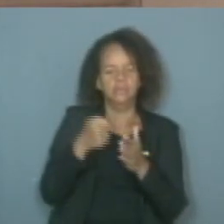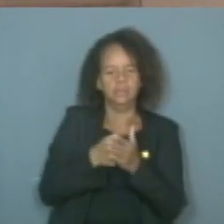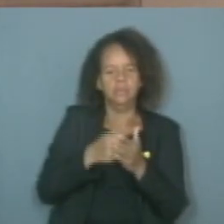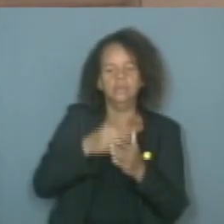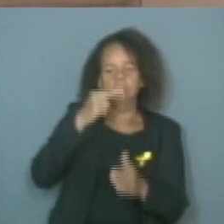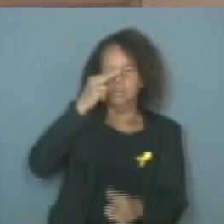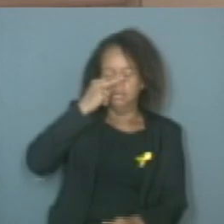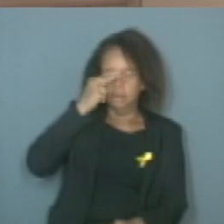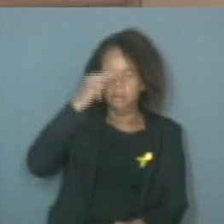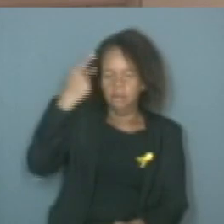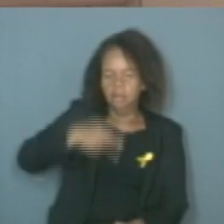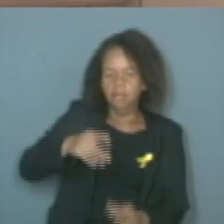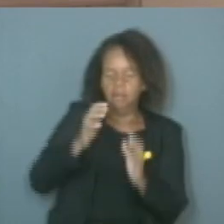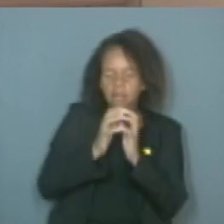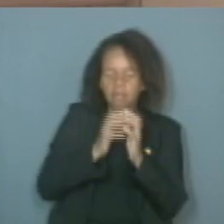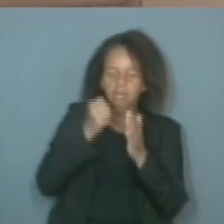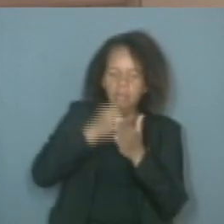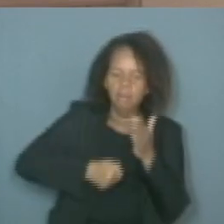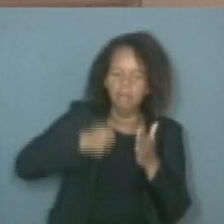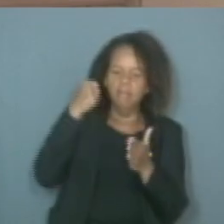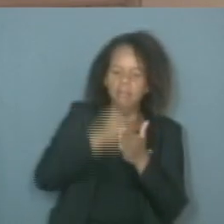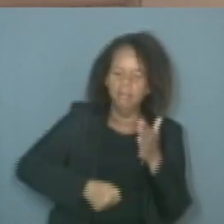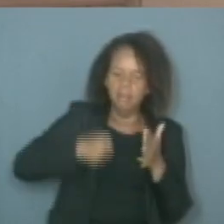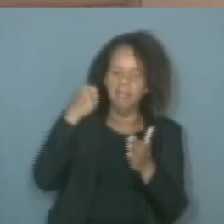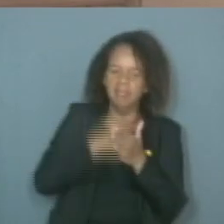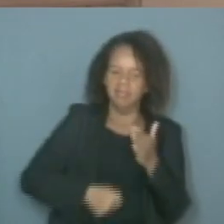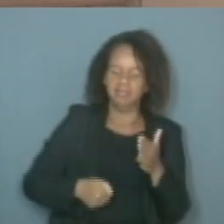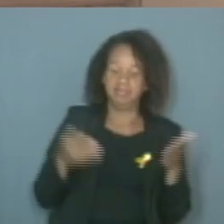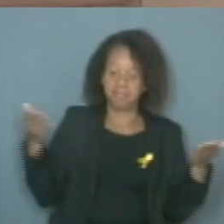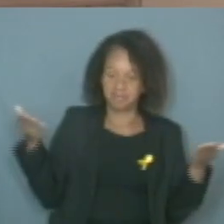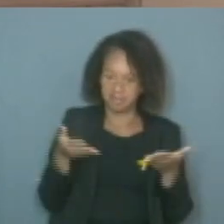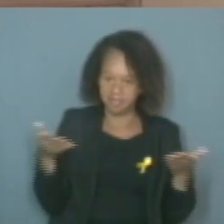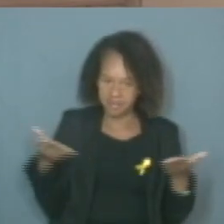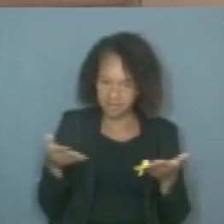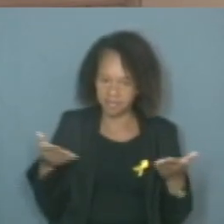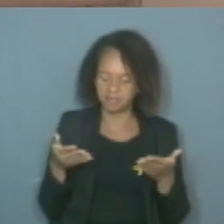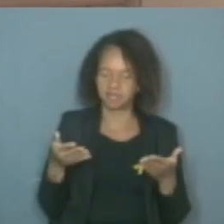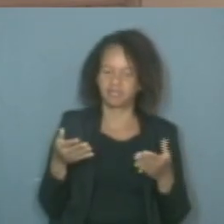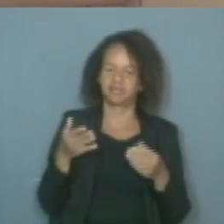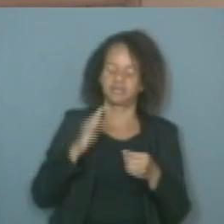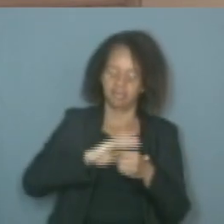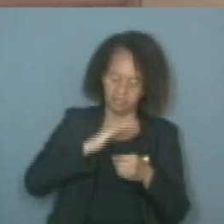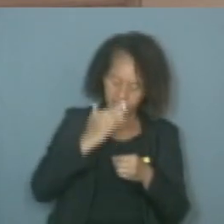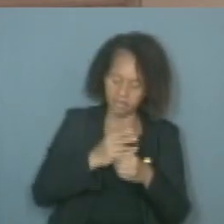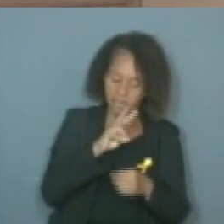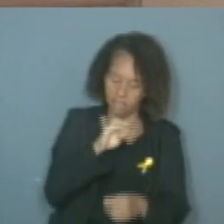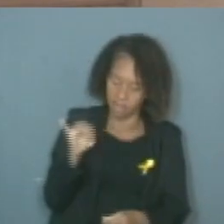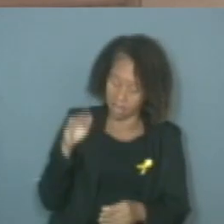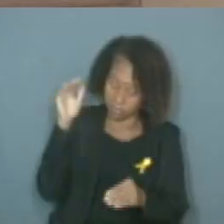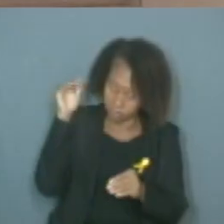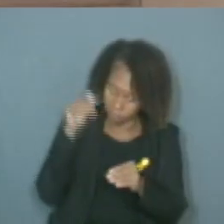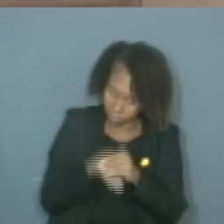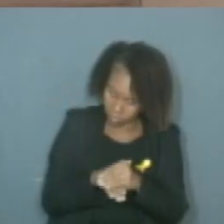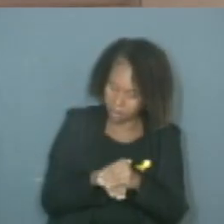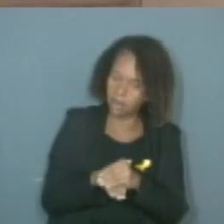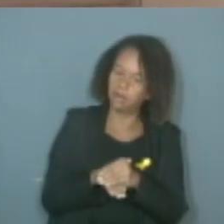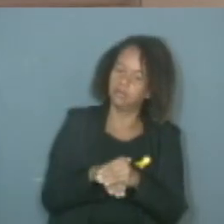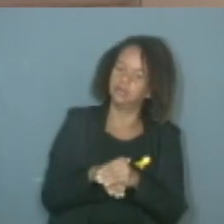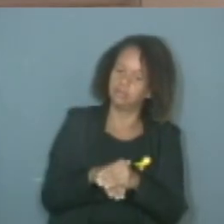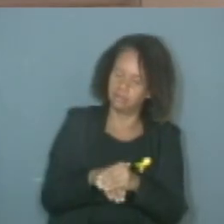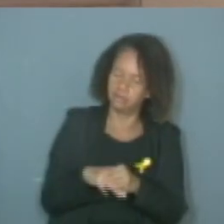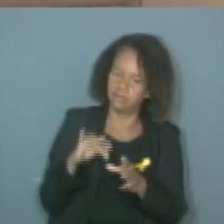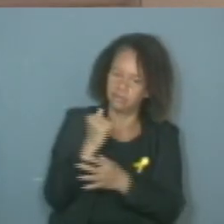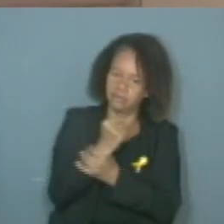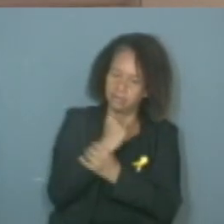do Recife pressionaram aqui essa casa, e agora essa casa vai voltar atrás no posicionamento